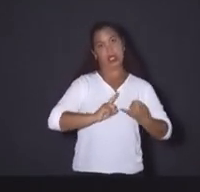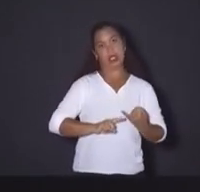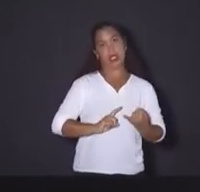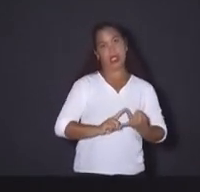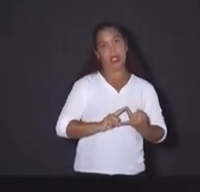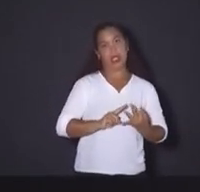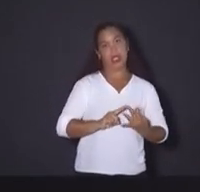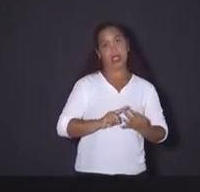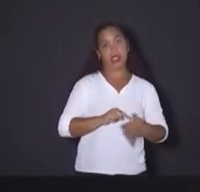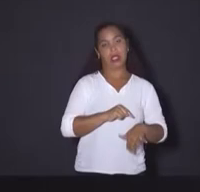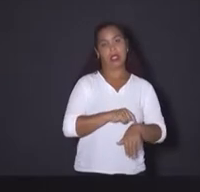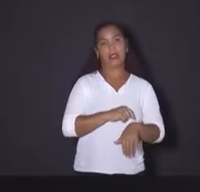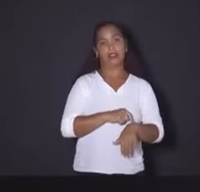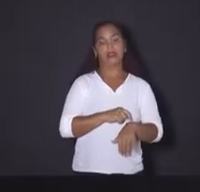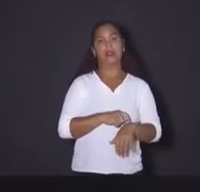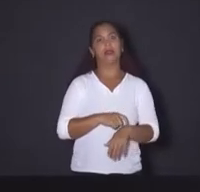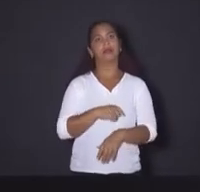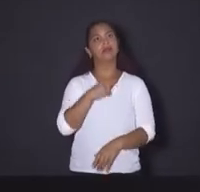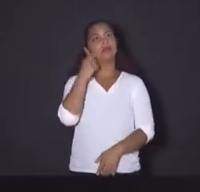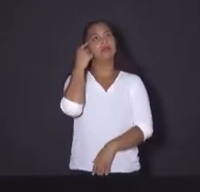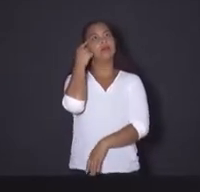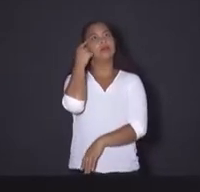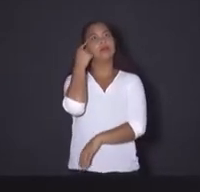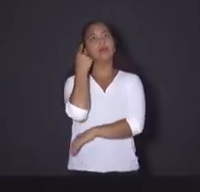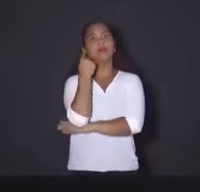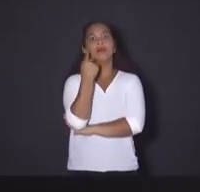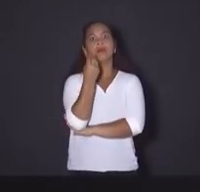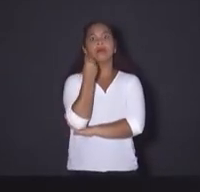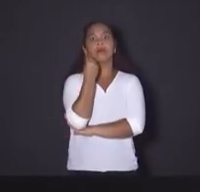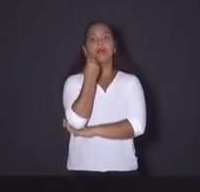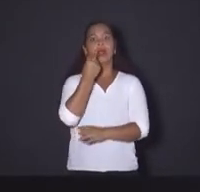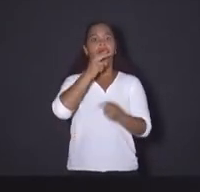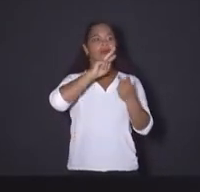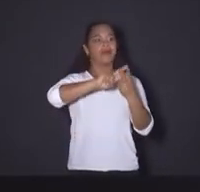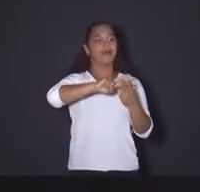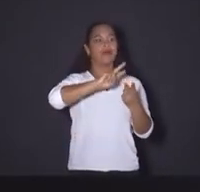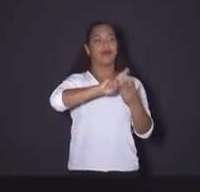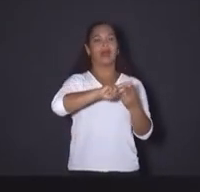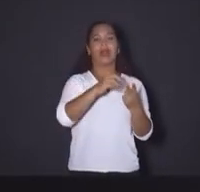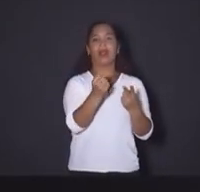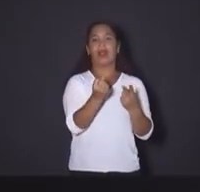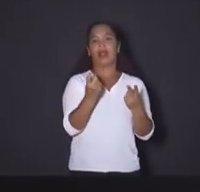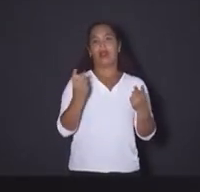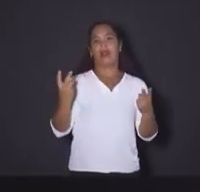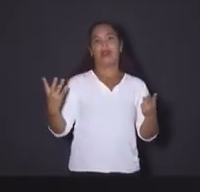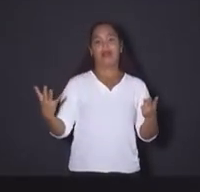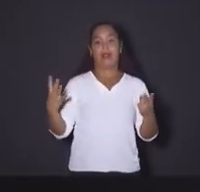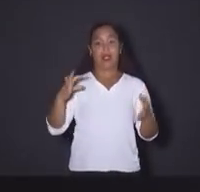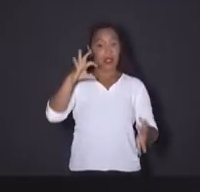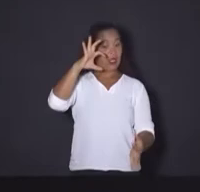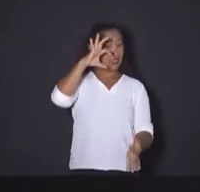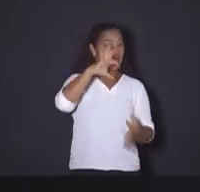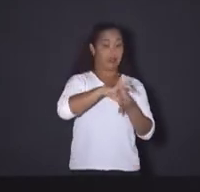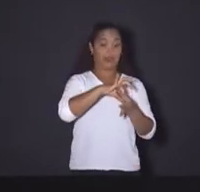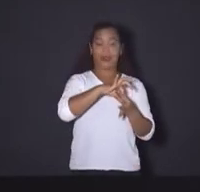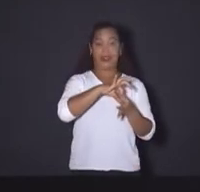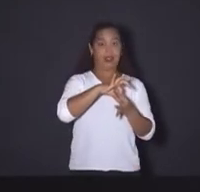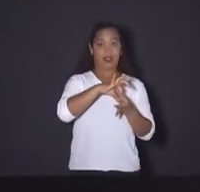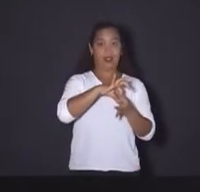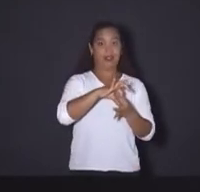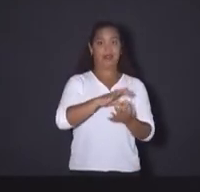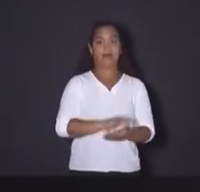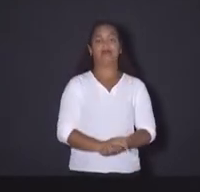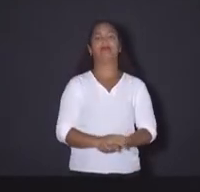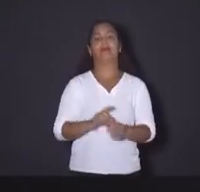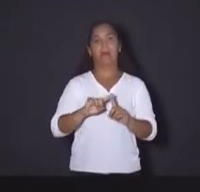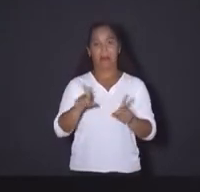E, a partir deste momento, eu pensei, nossa, quanto cárcere, independente dos cadeados, ainda nos é presente.